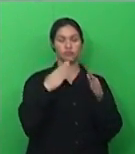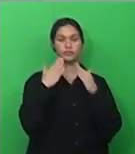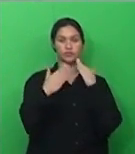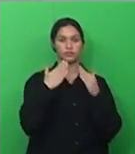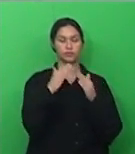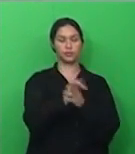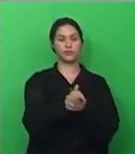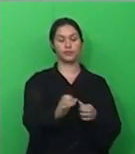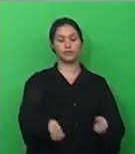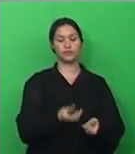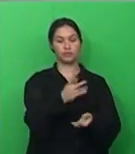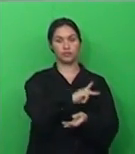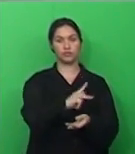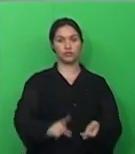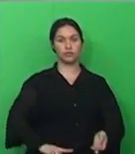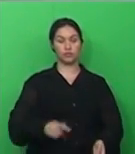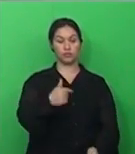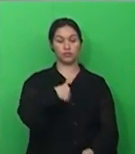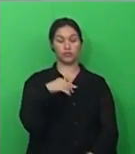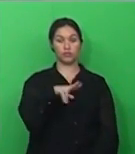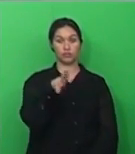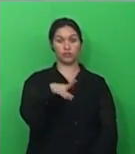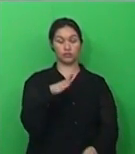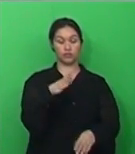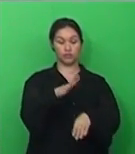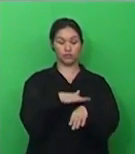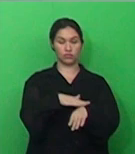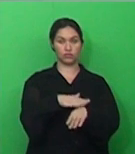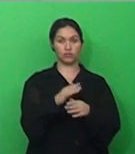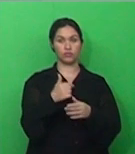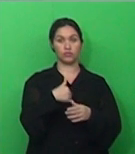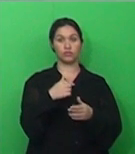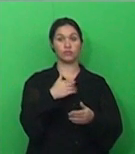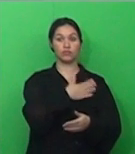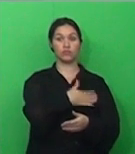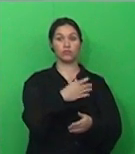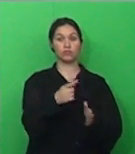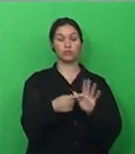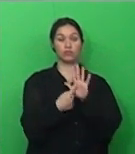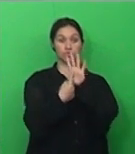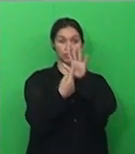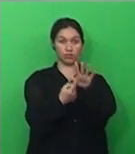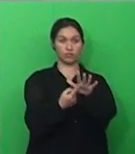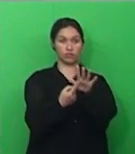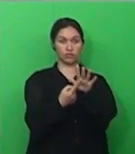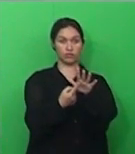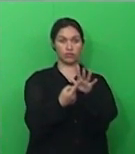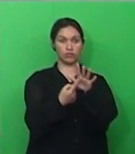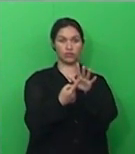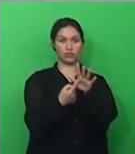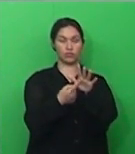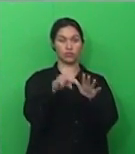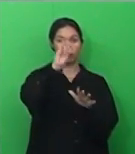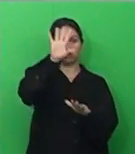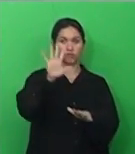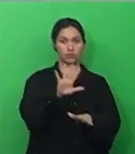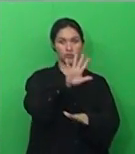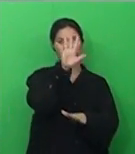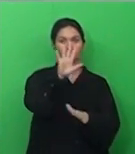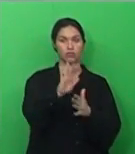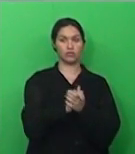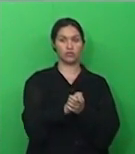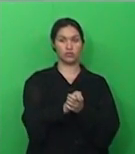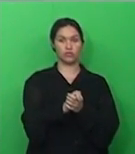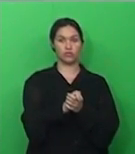senhor presidente, eu vou usar o meu tempo, eu gostaria de passar na TV imagens de um evento organizado